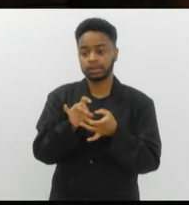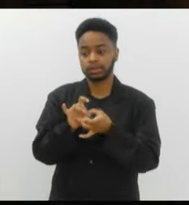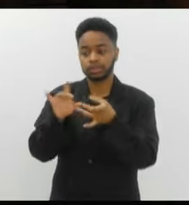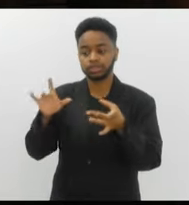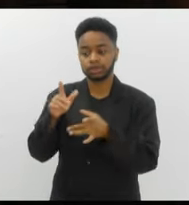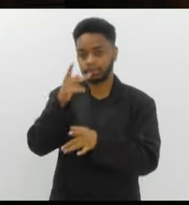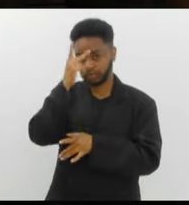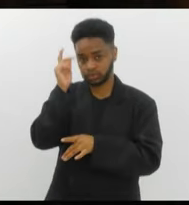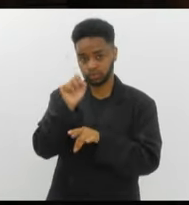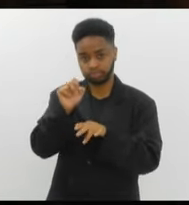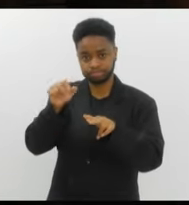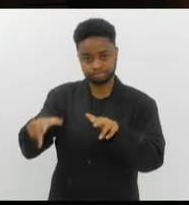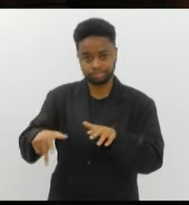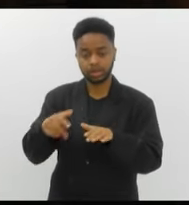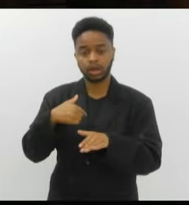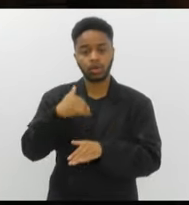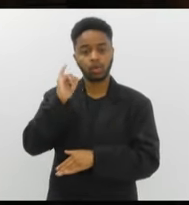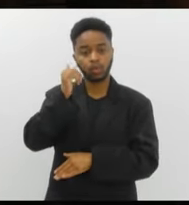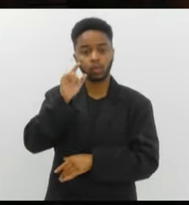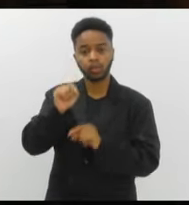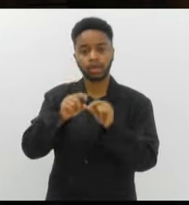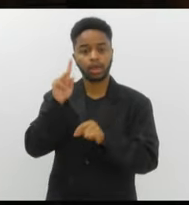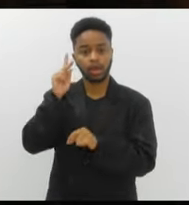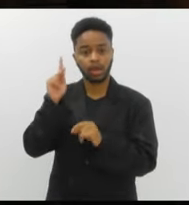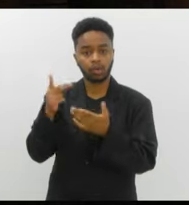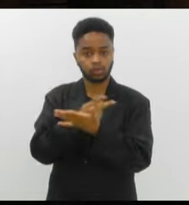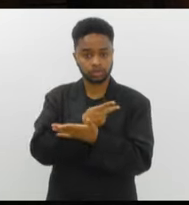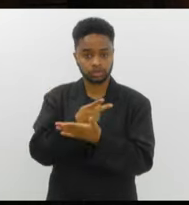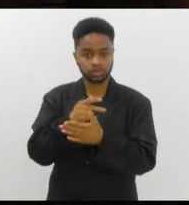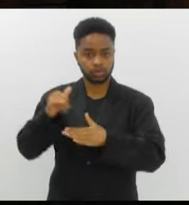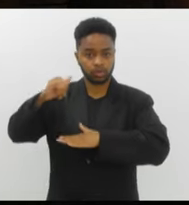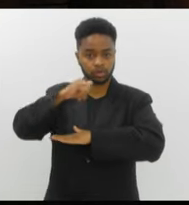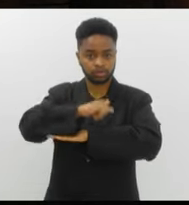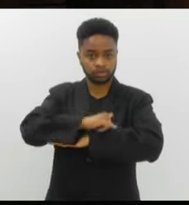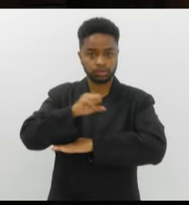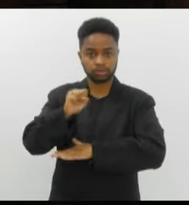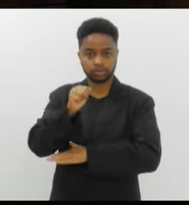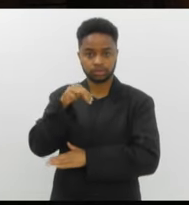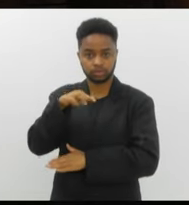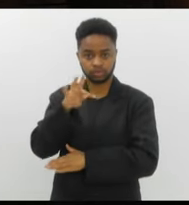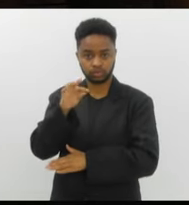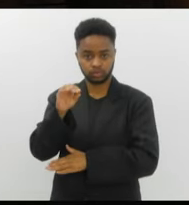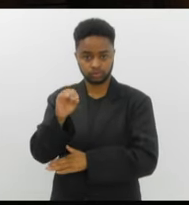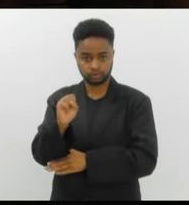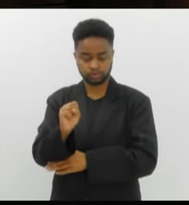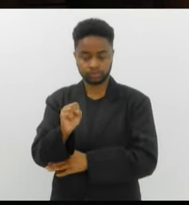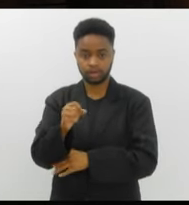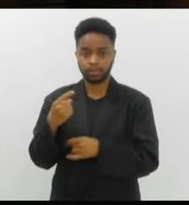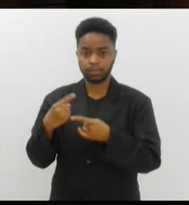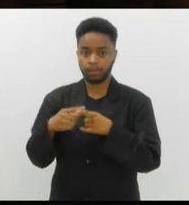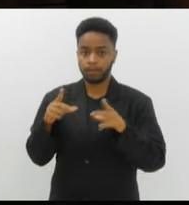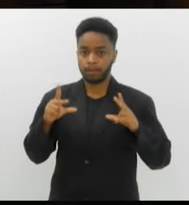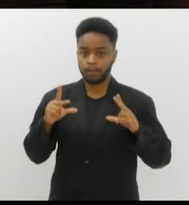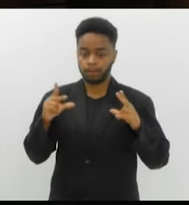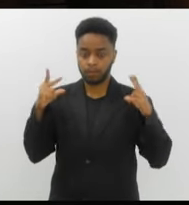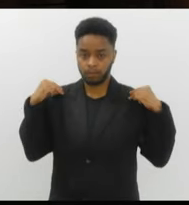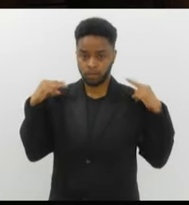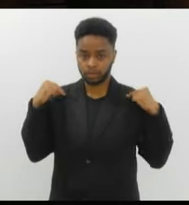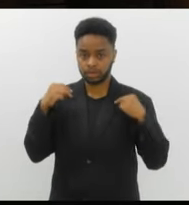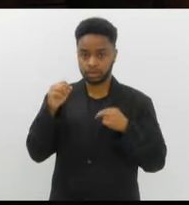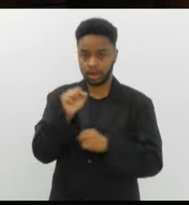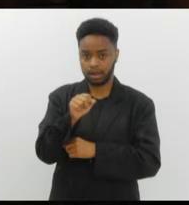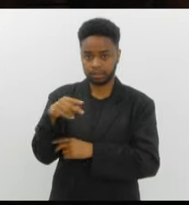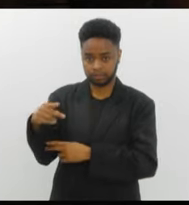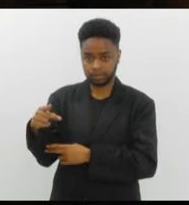relatar aqui um fato que aconteceu no aeroporto Santos Dumont. Um motorista de aplicativo foi soltar uma